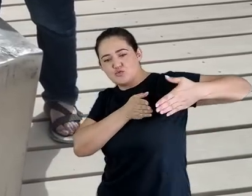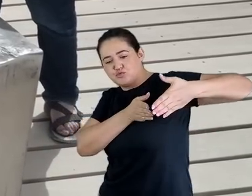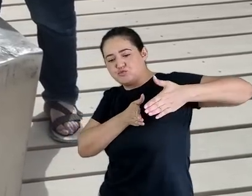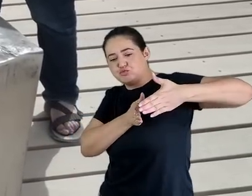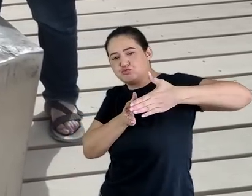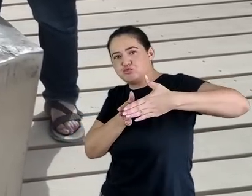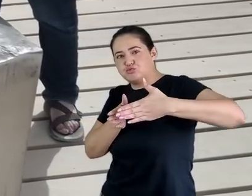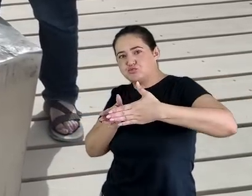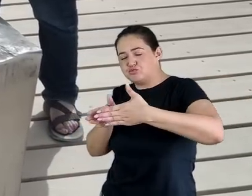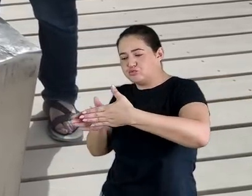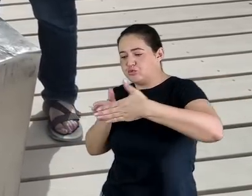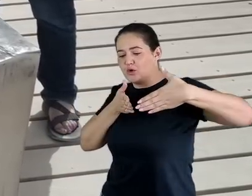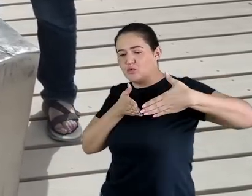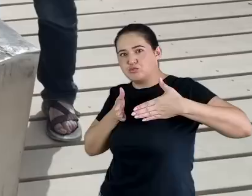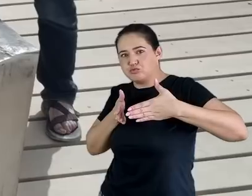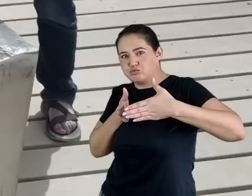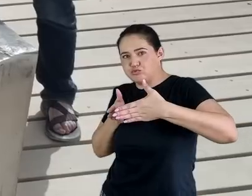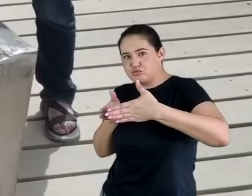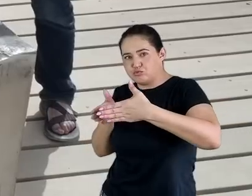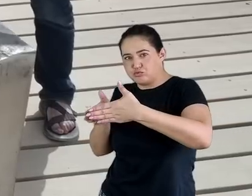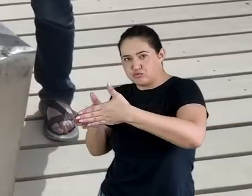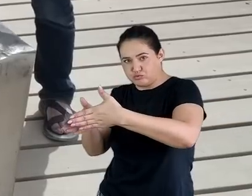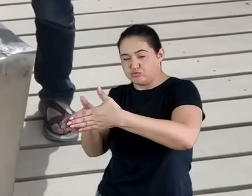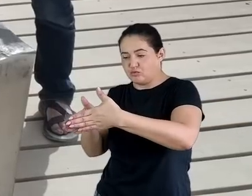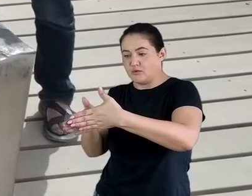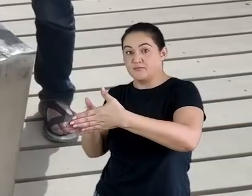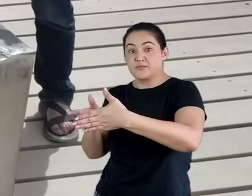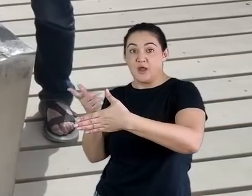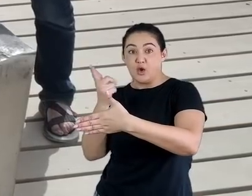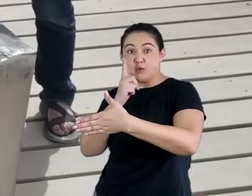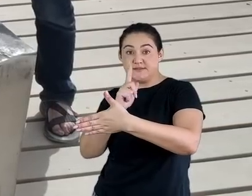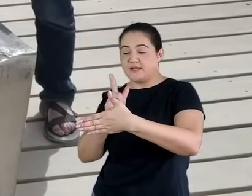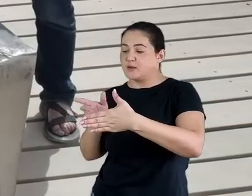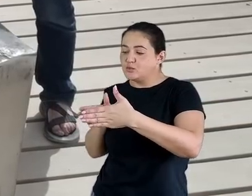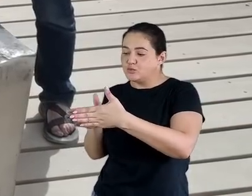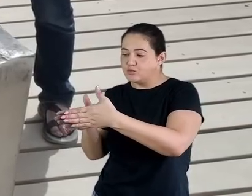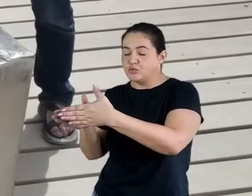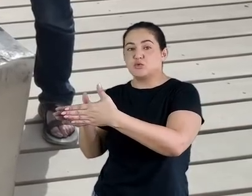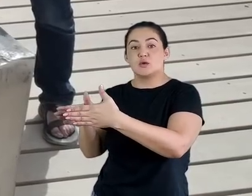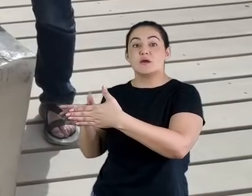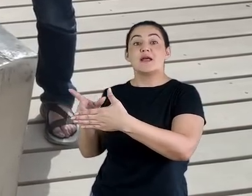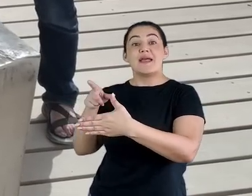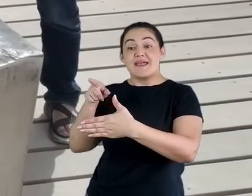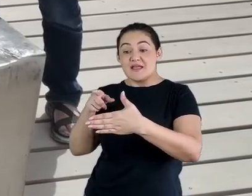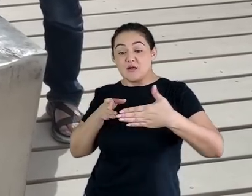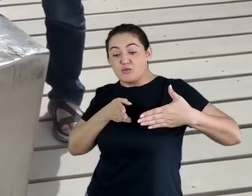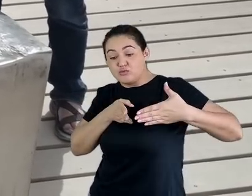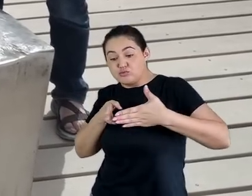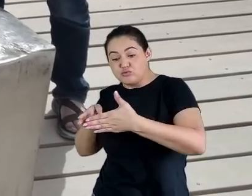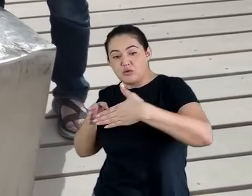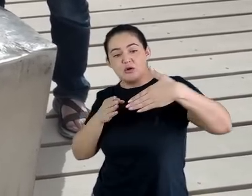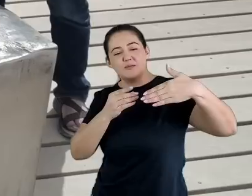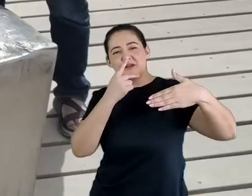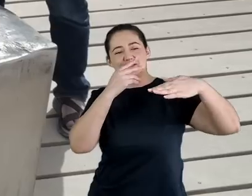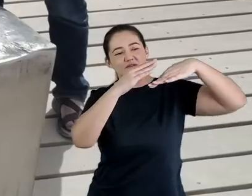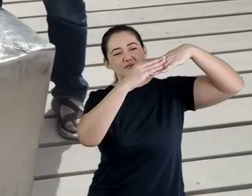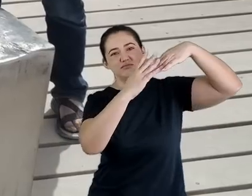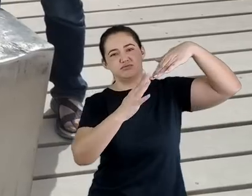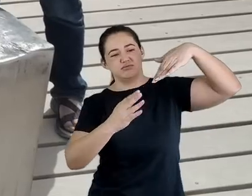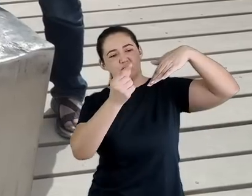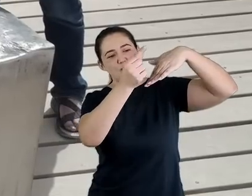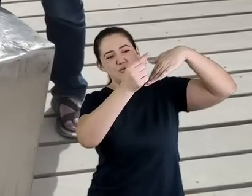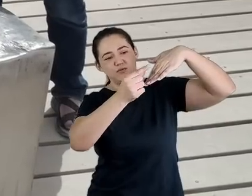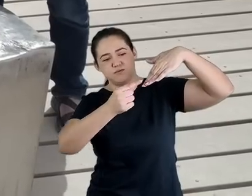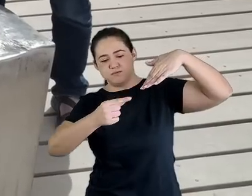nosso lado, o Vale de Massada. E eles construíram uma represa, e a partir dessa represa, para arquedutos, que